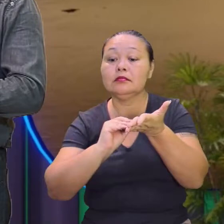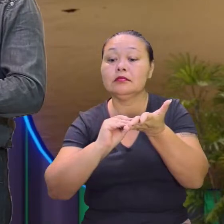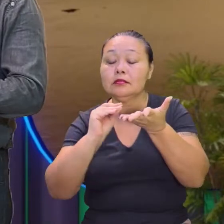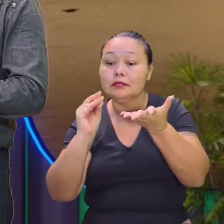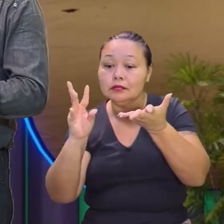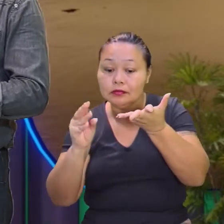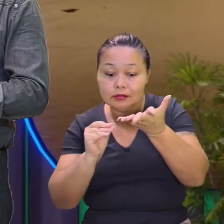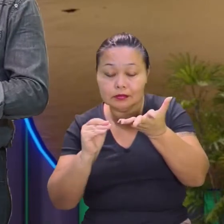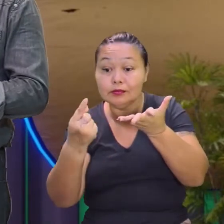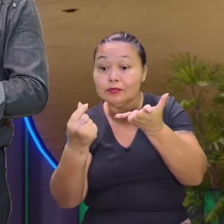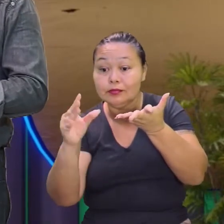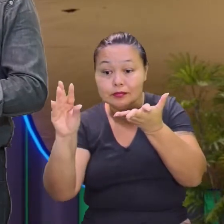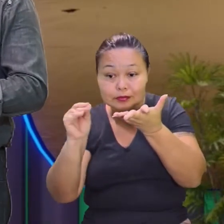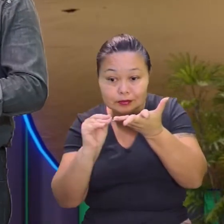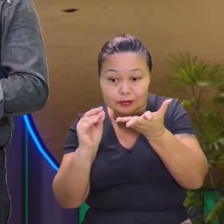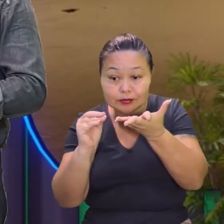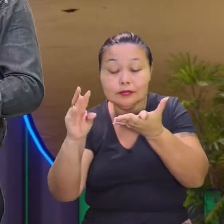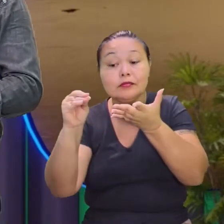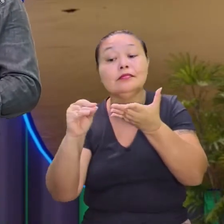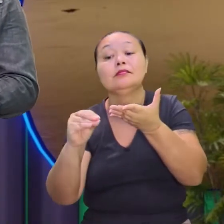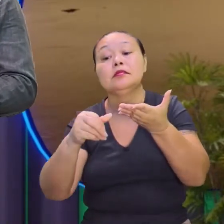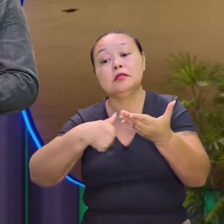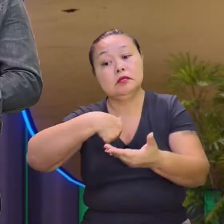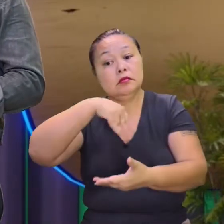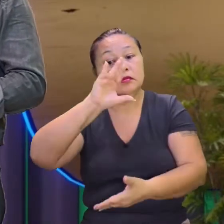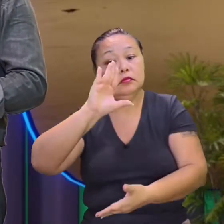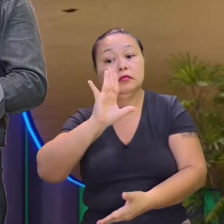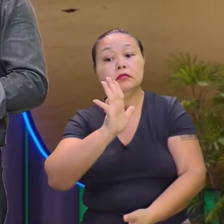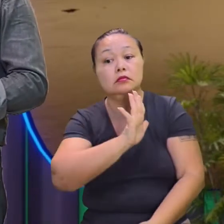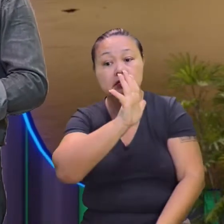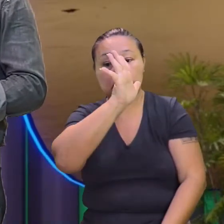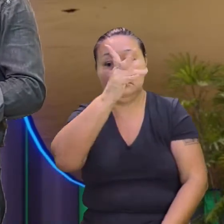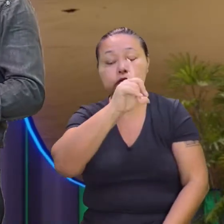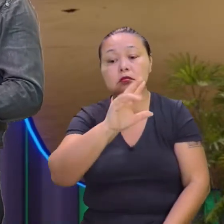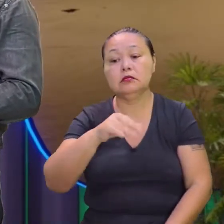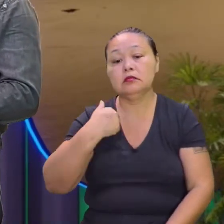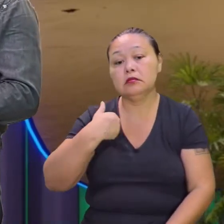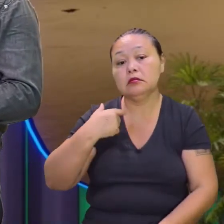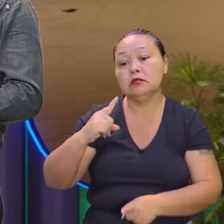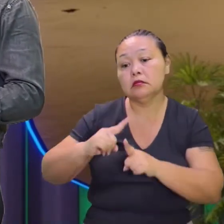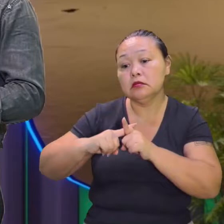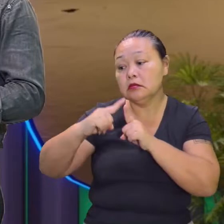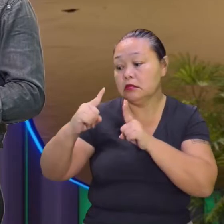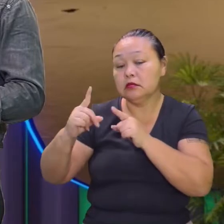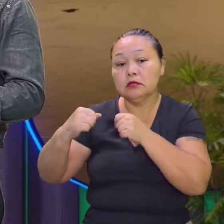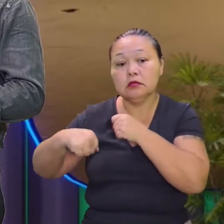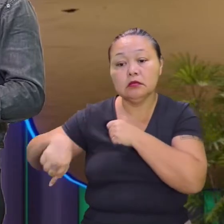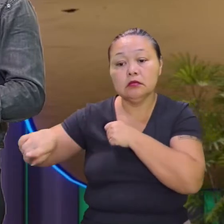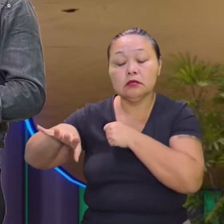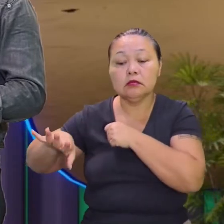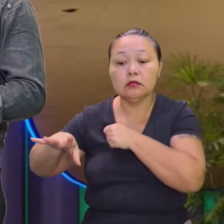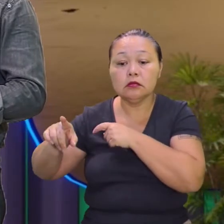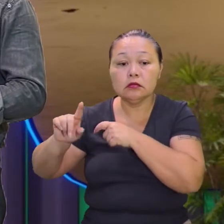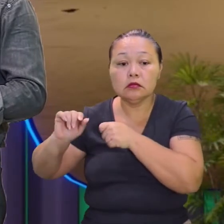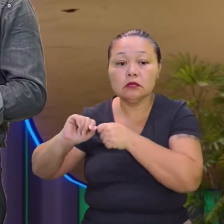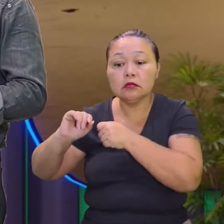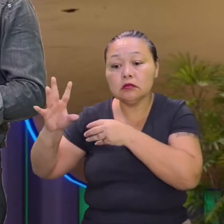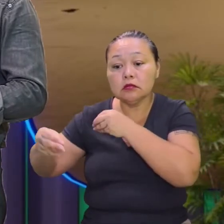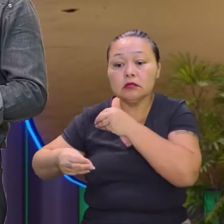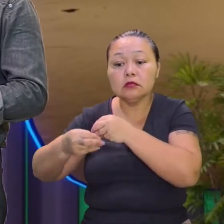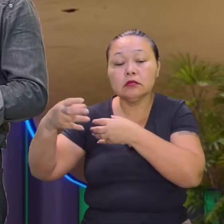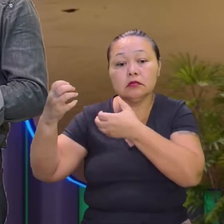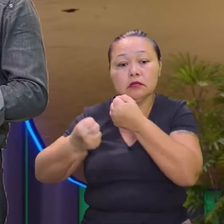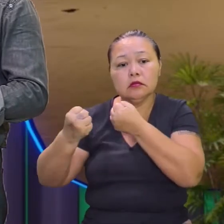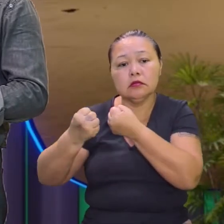produto. Isso. Então, por isso que muitas das vezes ele não tem como agariar mais recursos em relação ao preço do